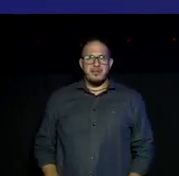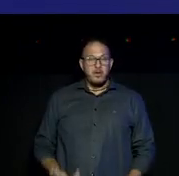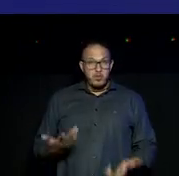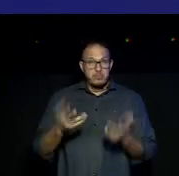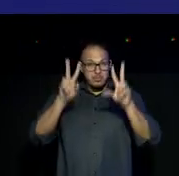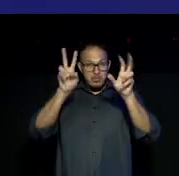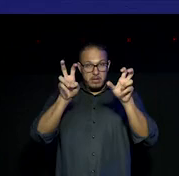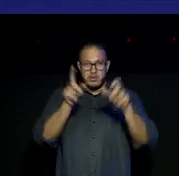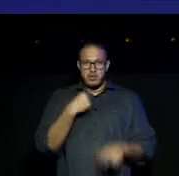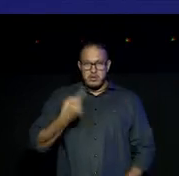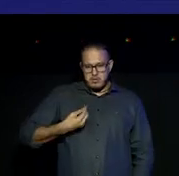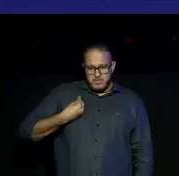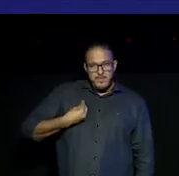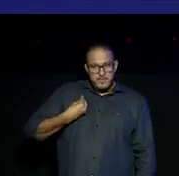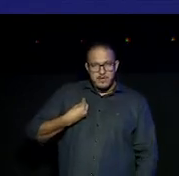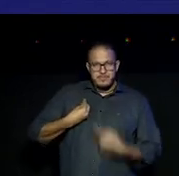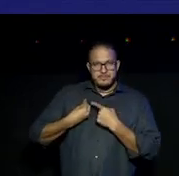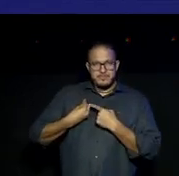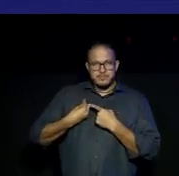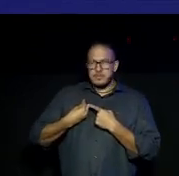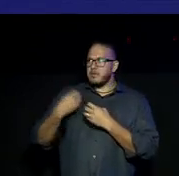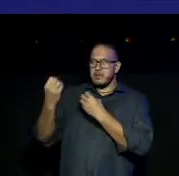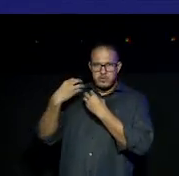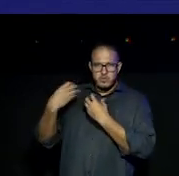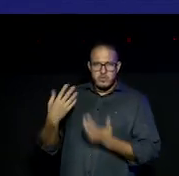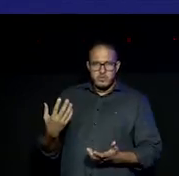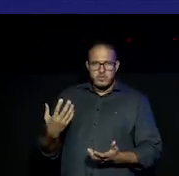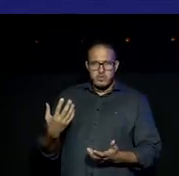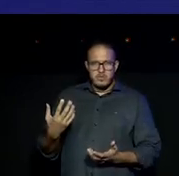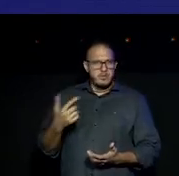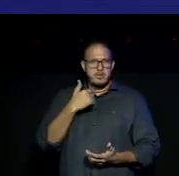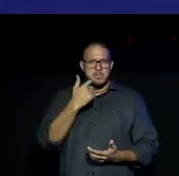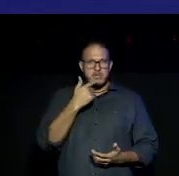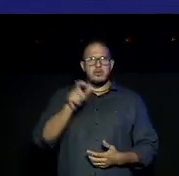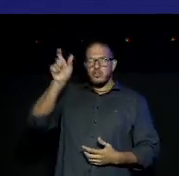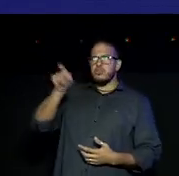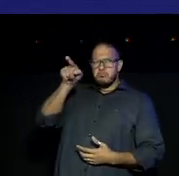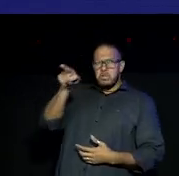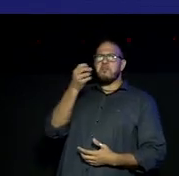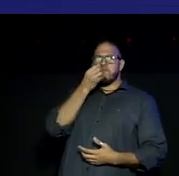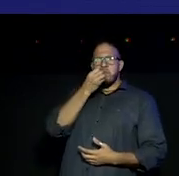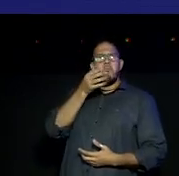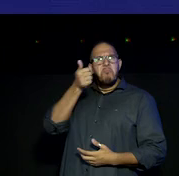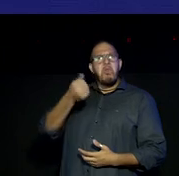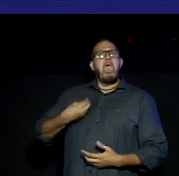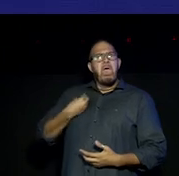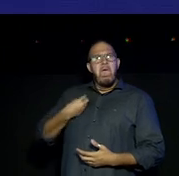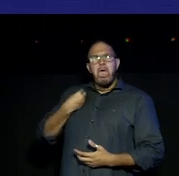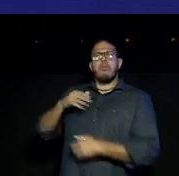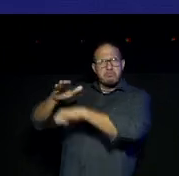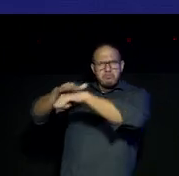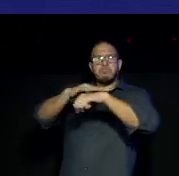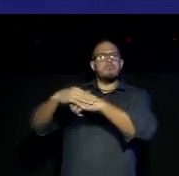Quando se trata de viver, nós fomos atrás de algum tutorial? E não houve ninguém que tenha vivido bem no passado, que tenha disposição